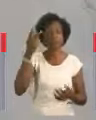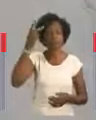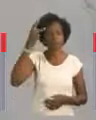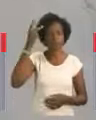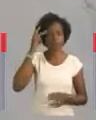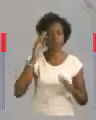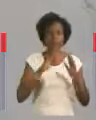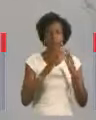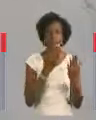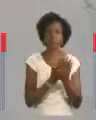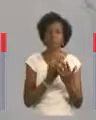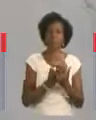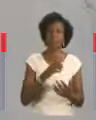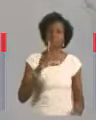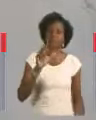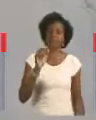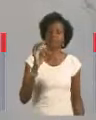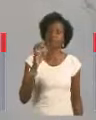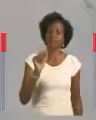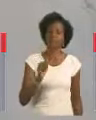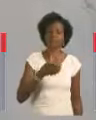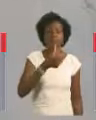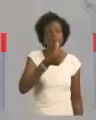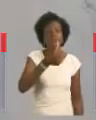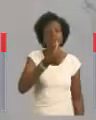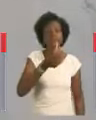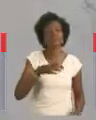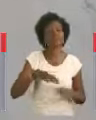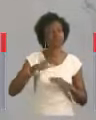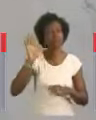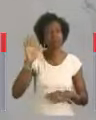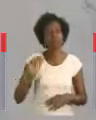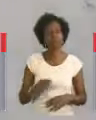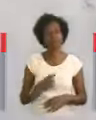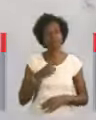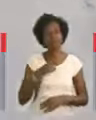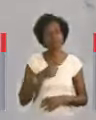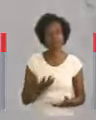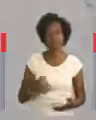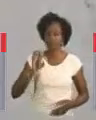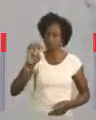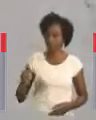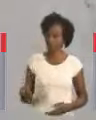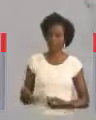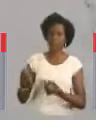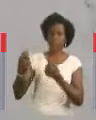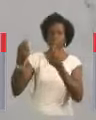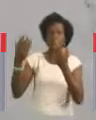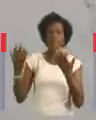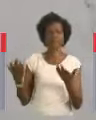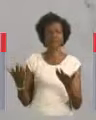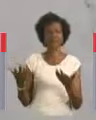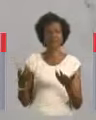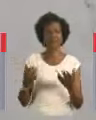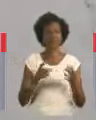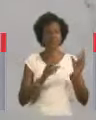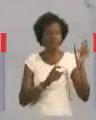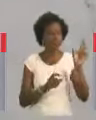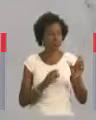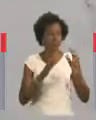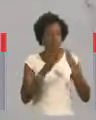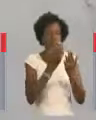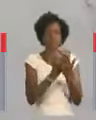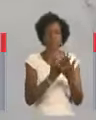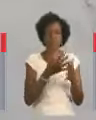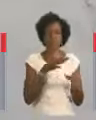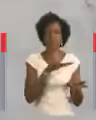e latão o estado mais rico da Federação mantém esse modelo de escola que representa